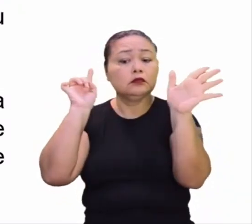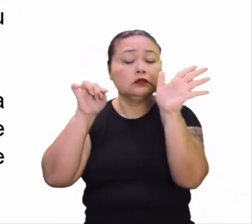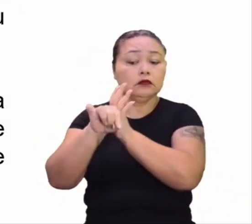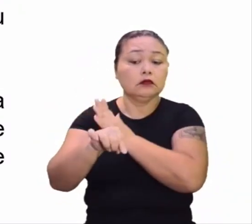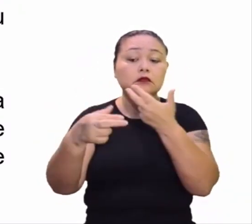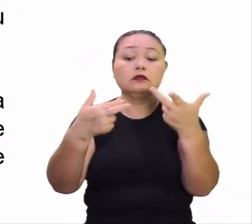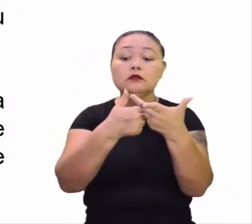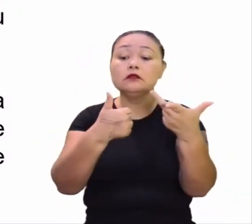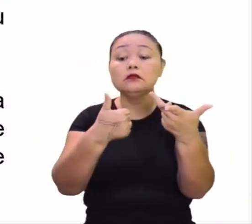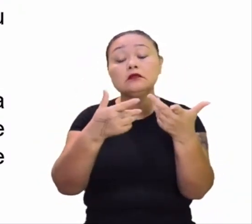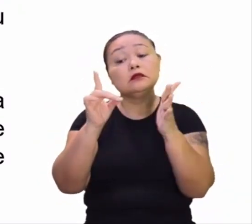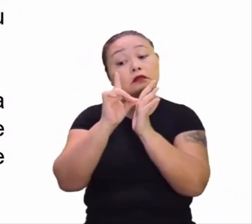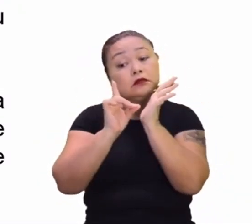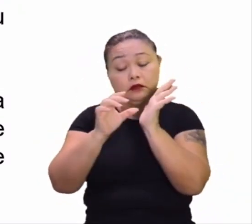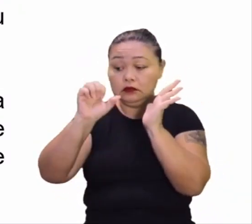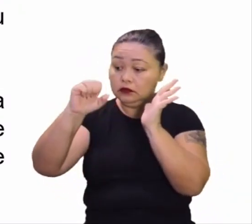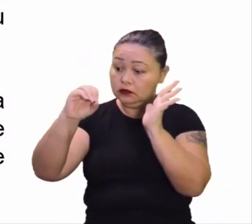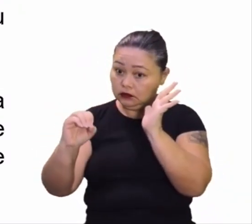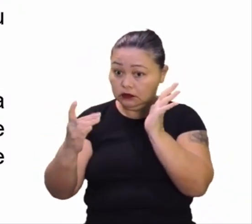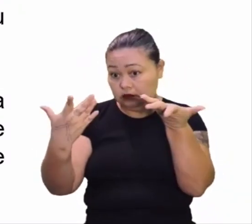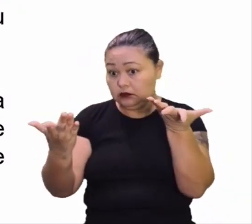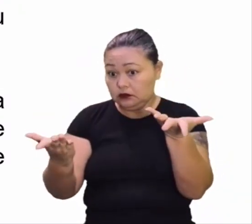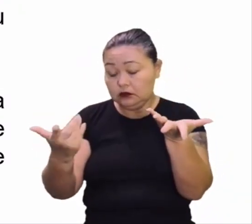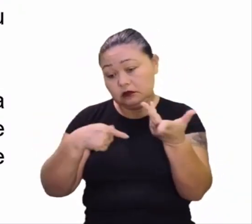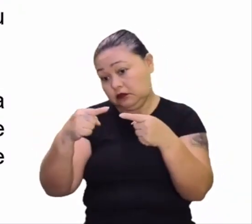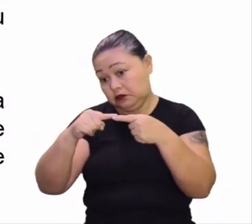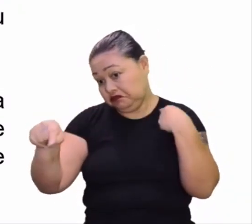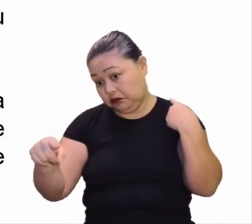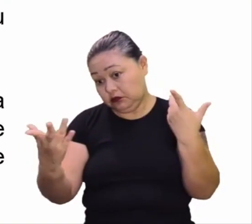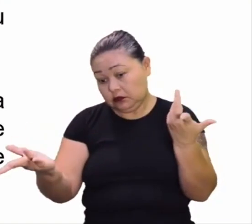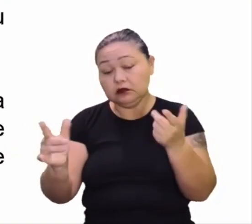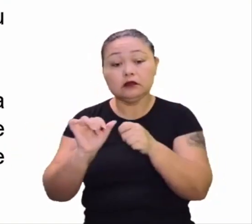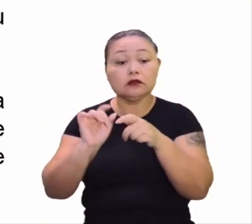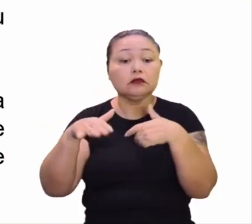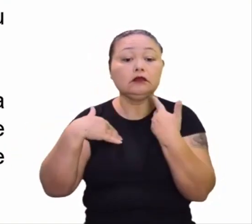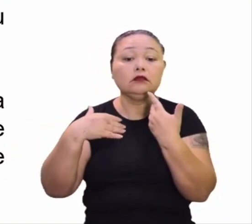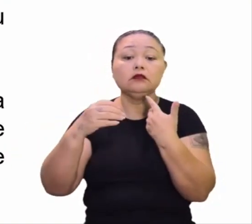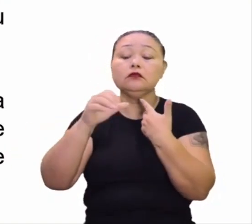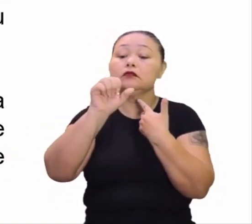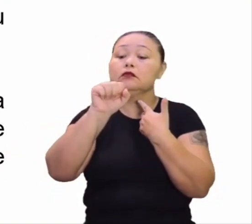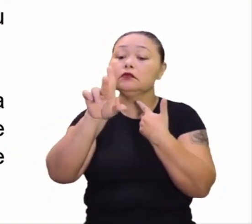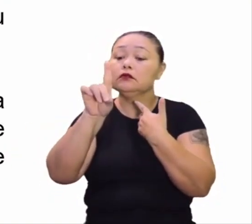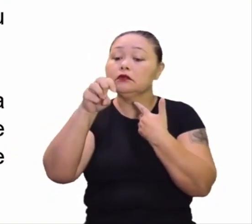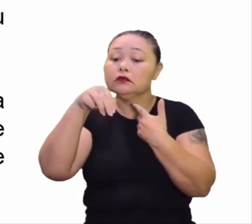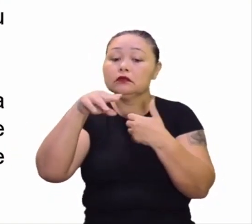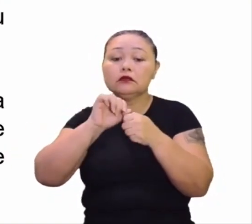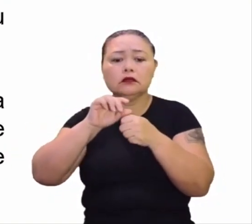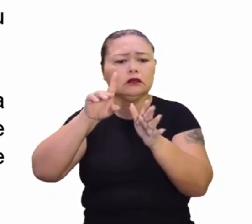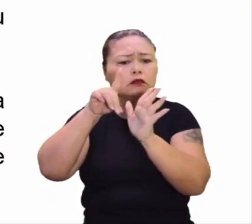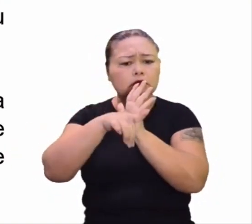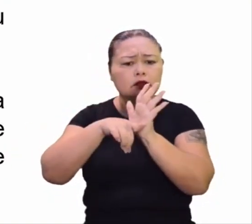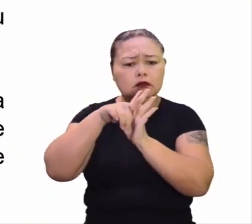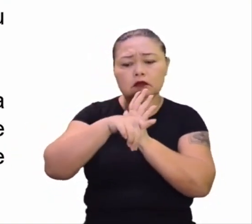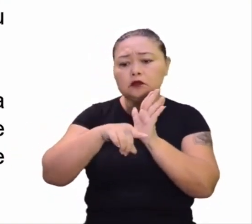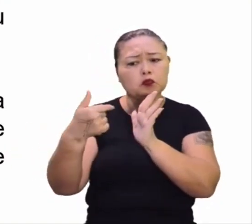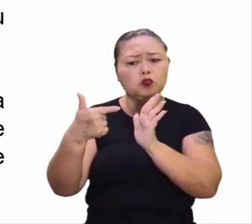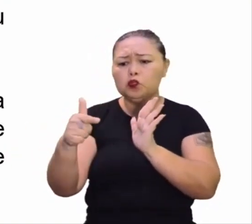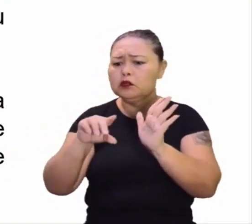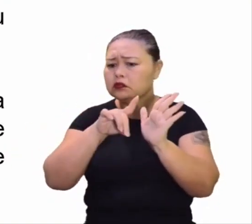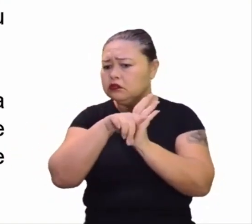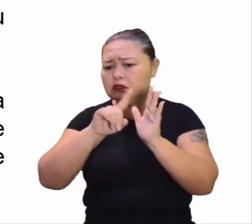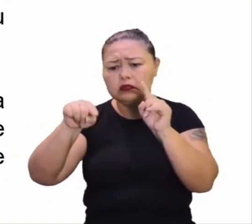perguntando algo da década de 80? 80. Não é isso? Muito bem. Então, a Sudã, ferrovias, olha aqui, ó. Não teve